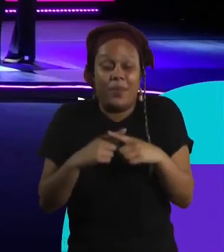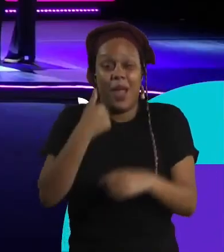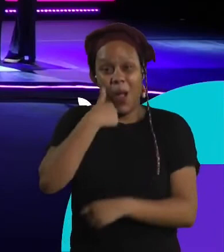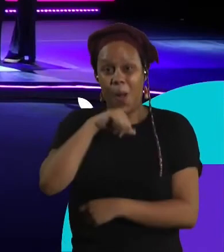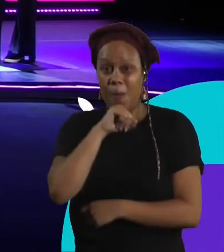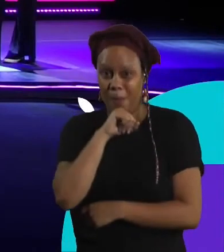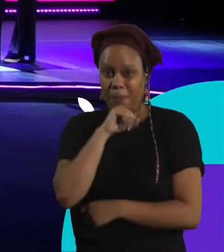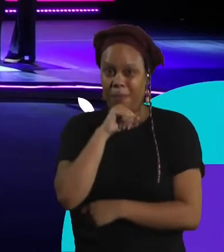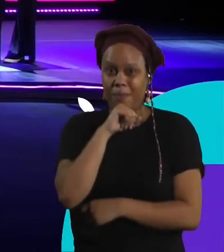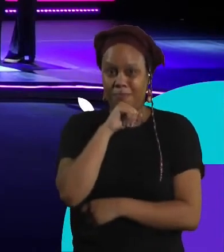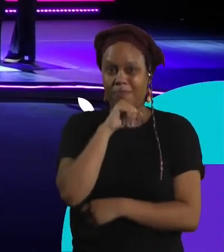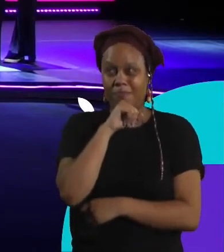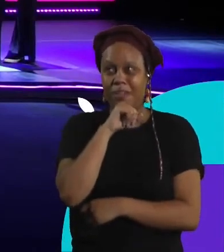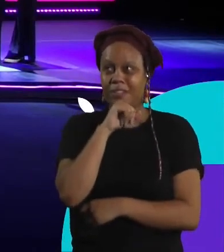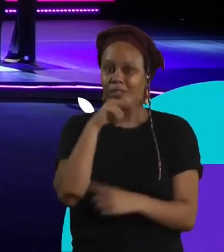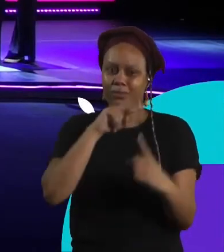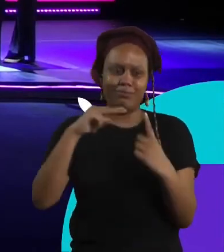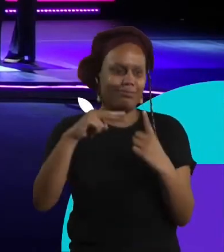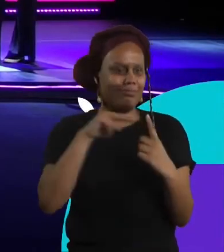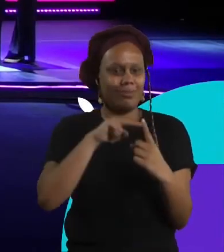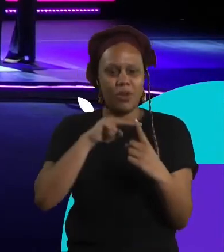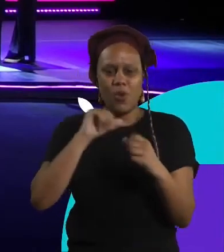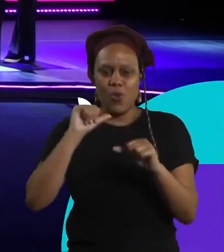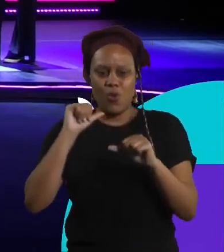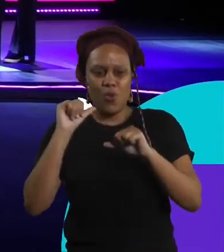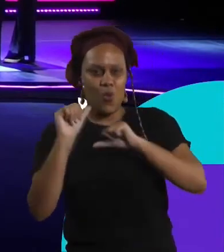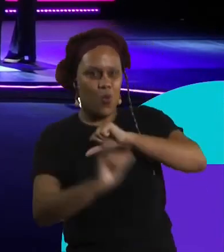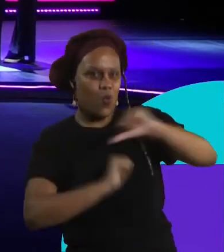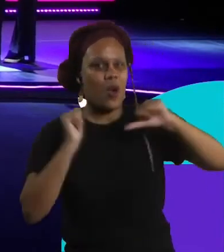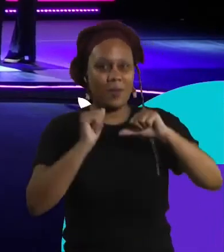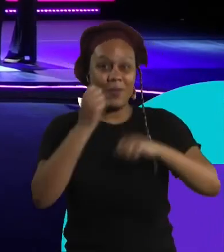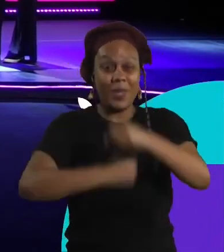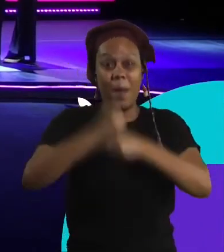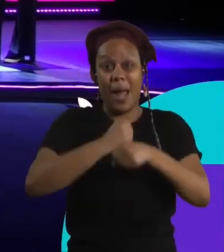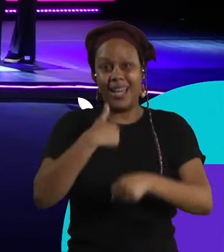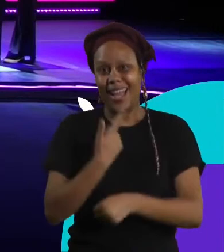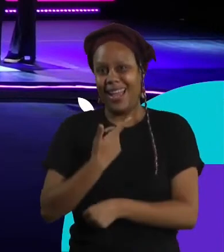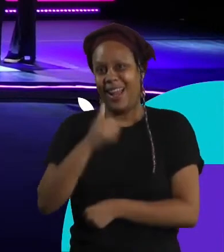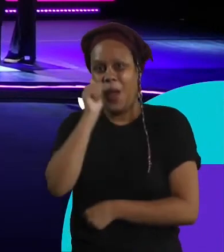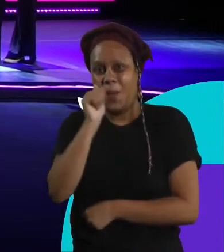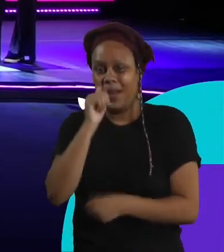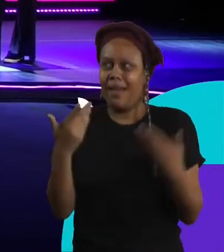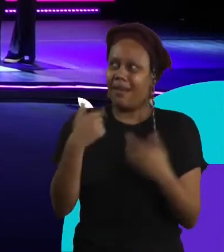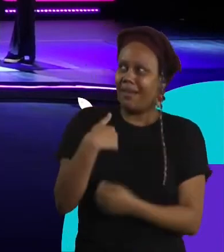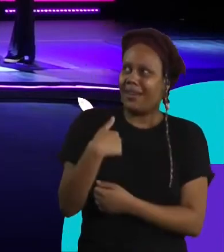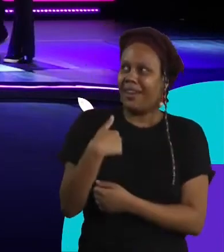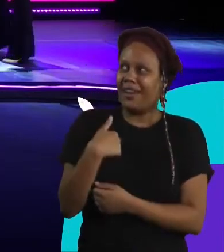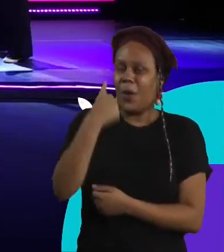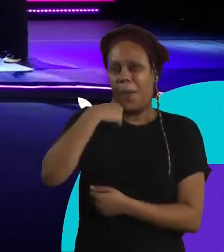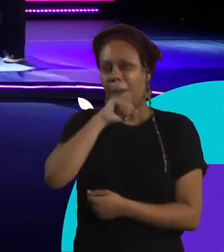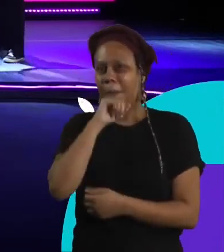a minha perspectiva mudou completamente, porque antes eu era uma mulher, sei lá, ano passado eu era uma mulher, agora eu sou uma mulher com filho, e isso